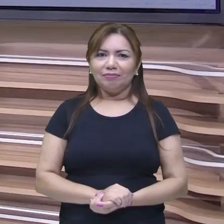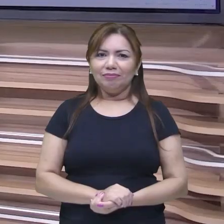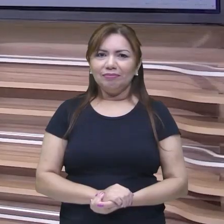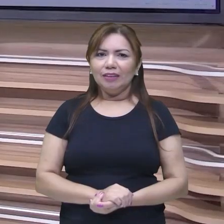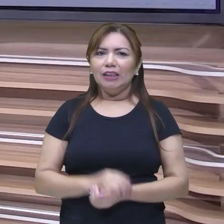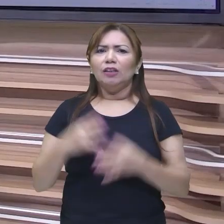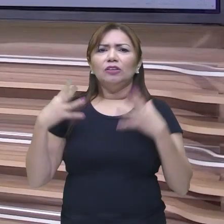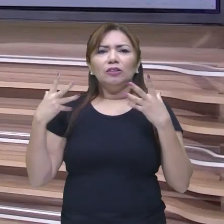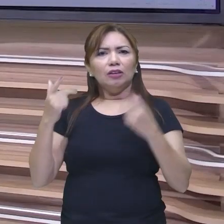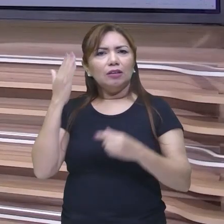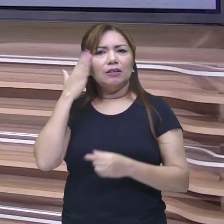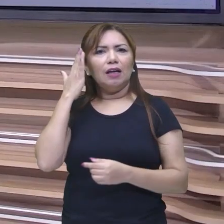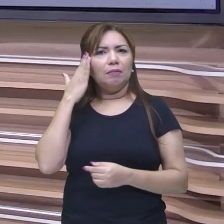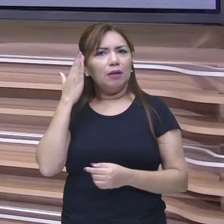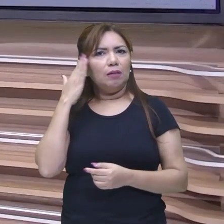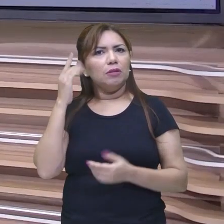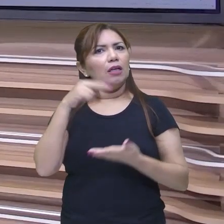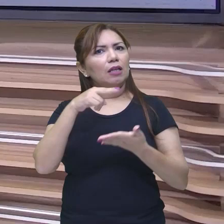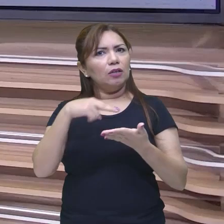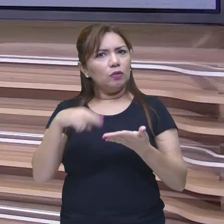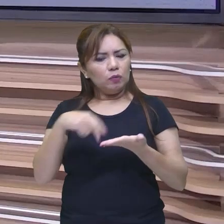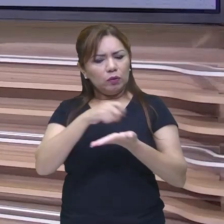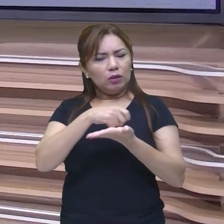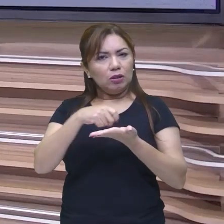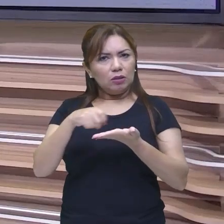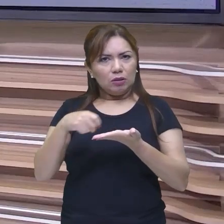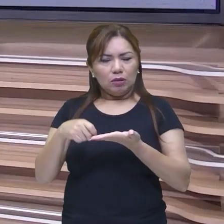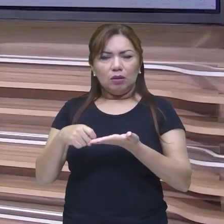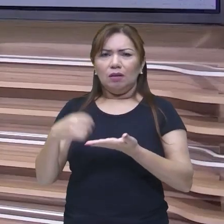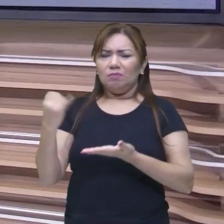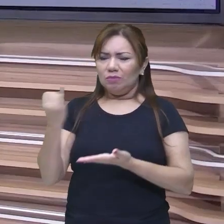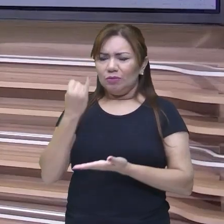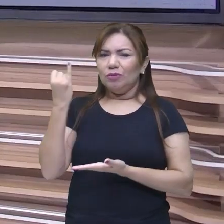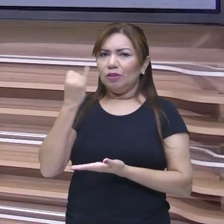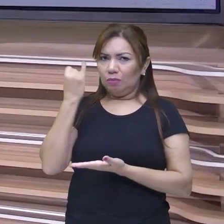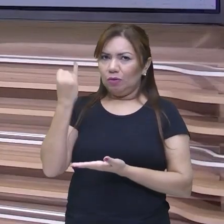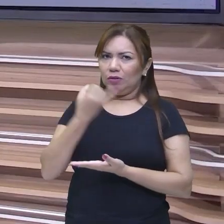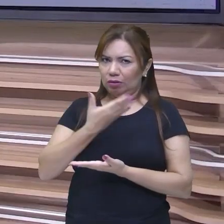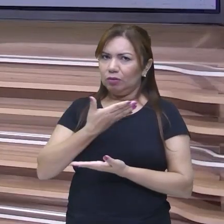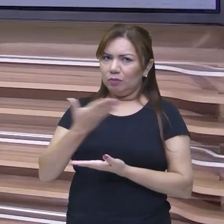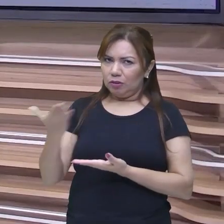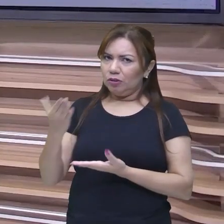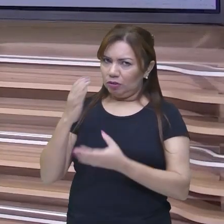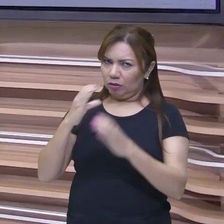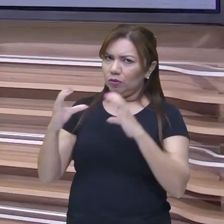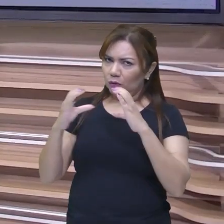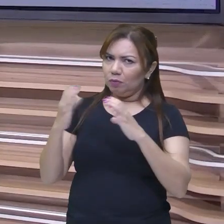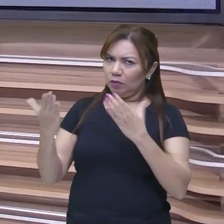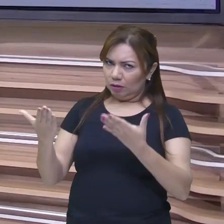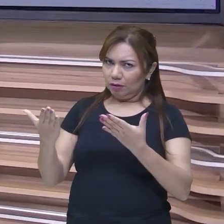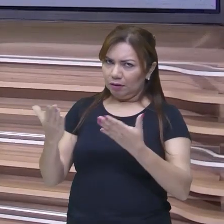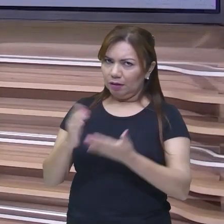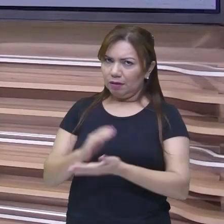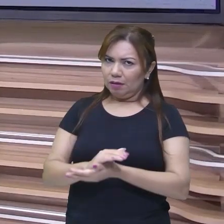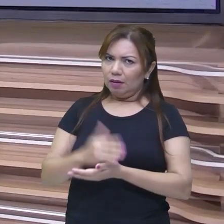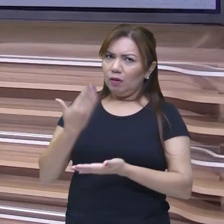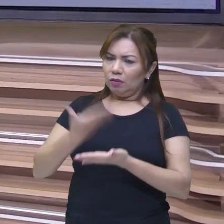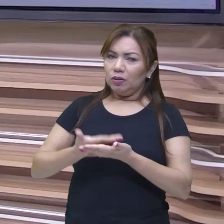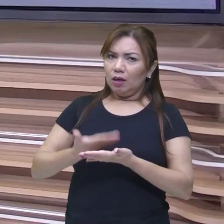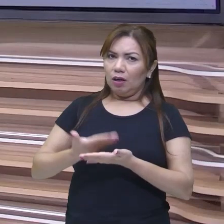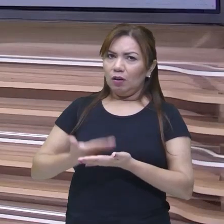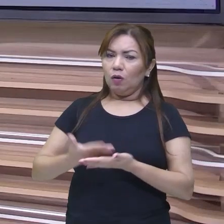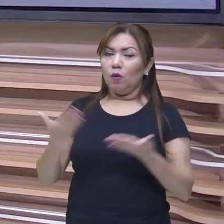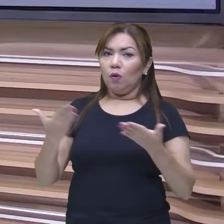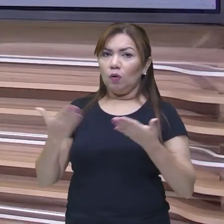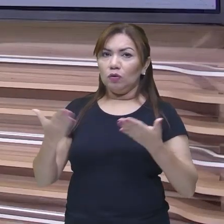Todos nós sabemos que a leitura e a escrita são muito importantes para a comunicação. Na aula de hoje, vamos aprender